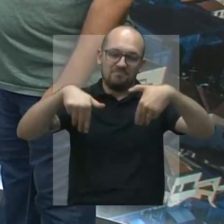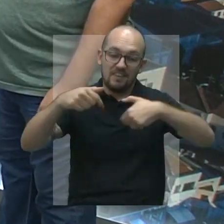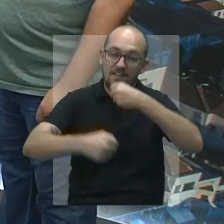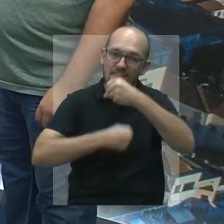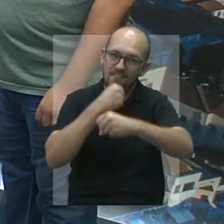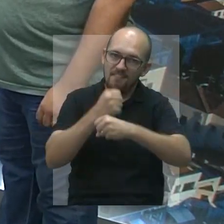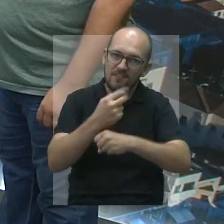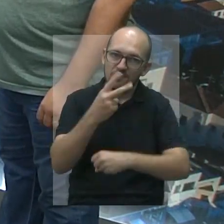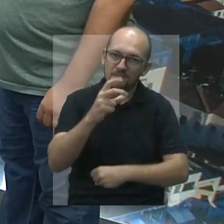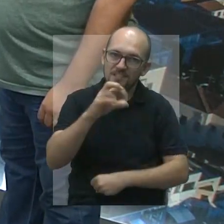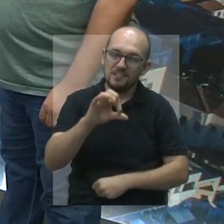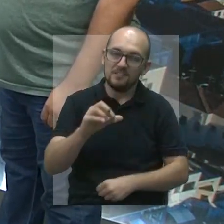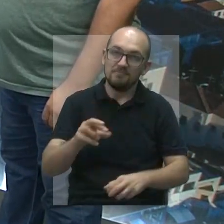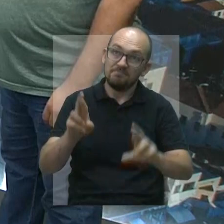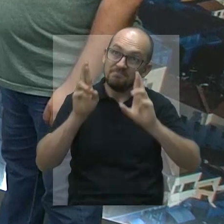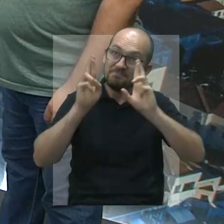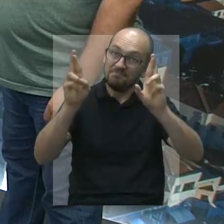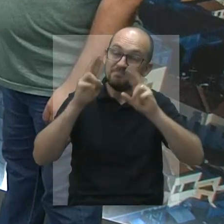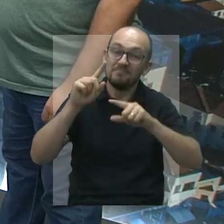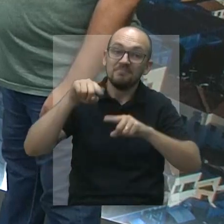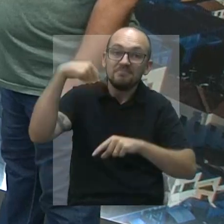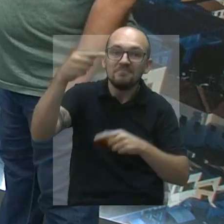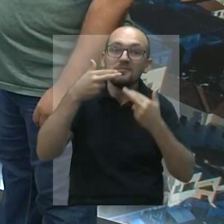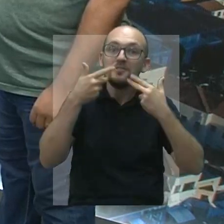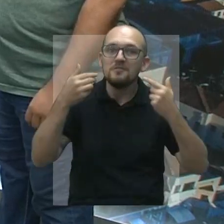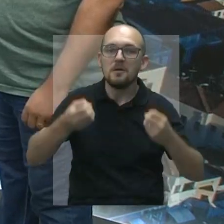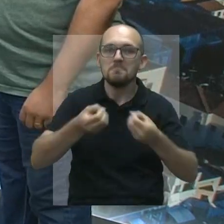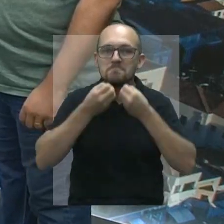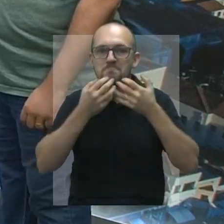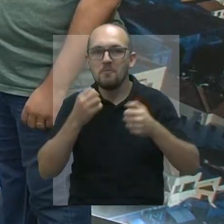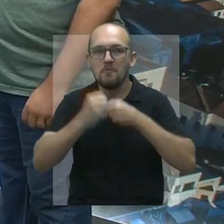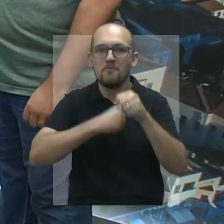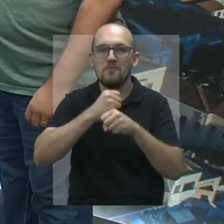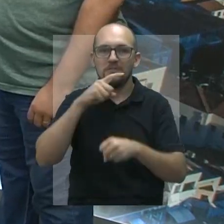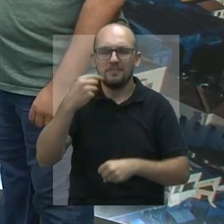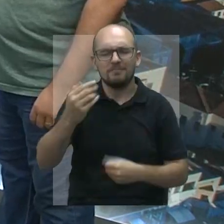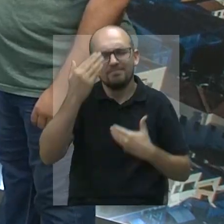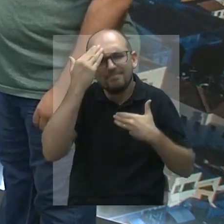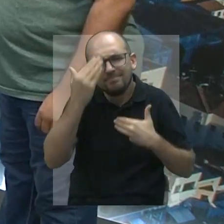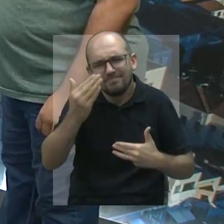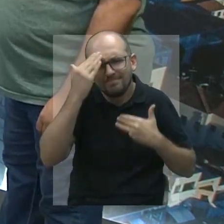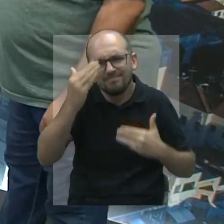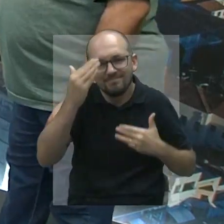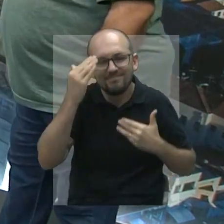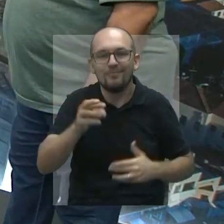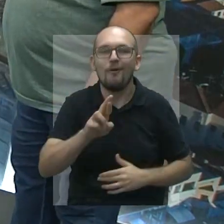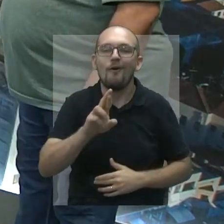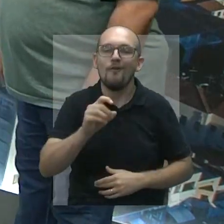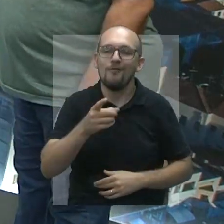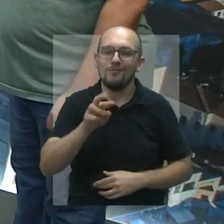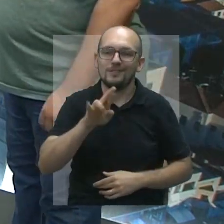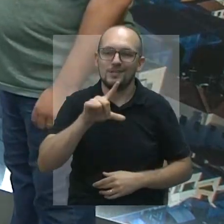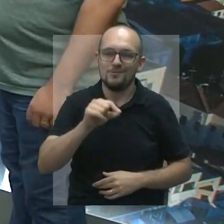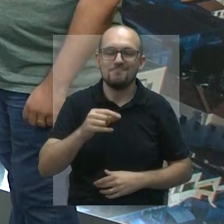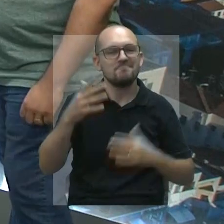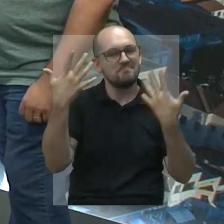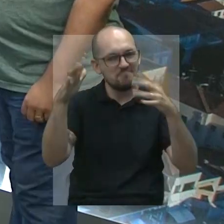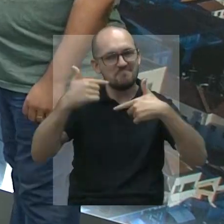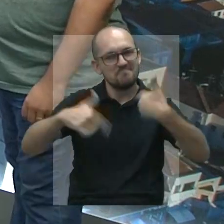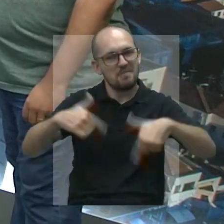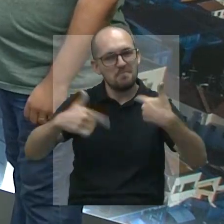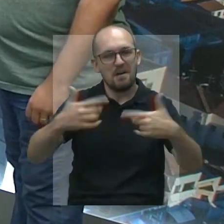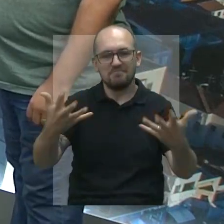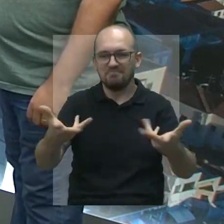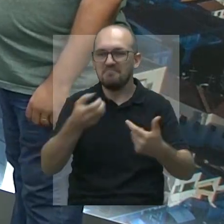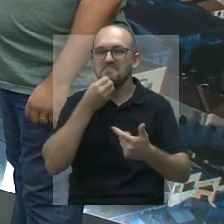gente espera trazer muito boas notícias a partir do ano que vem também. Mais uma vez, obrigado, Rodrigo, pela sua participação, e parabéns pelo seu trabalho.